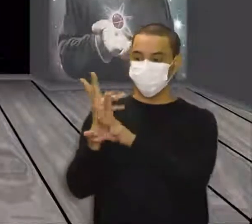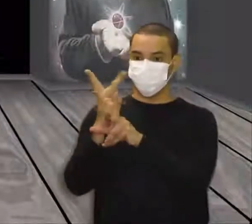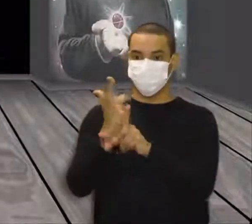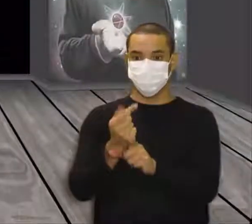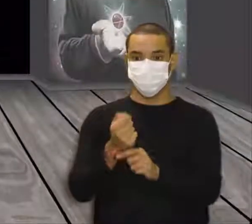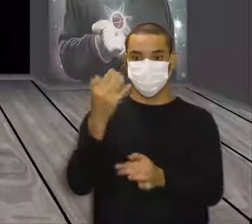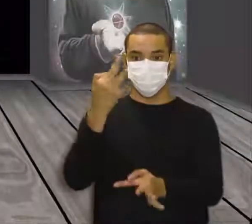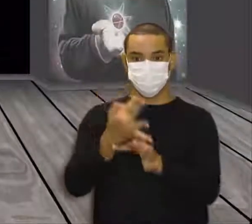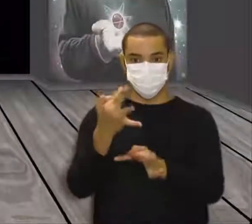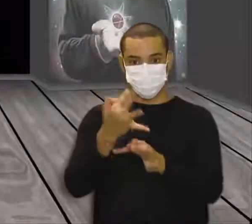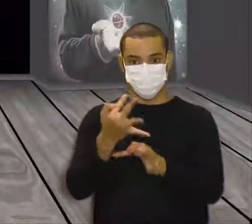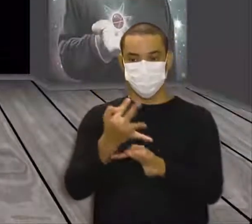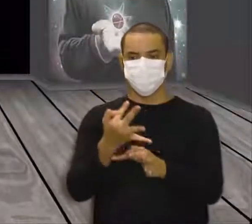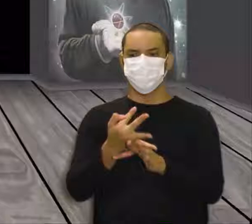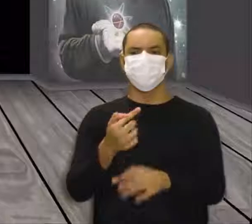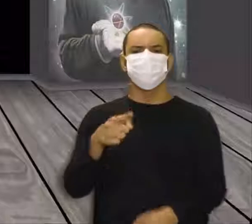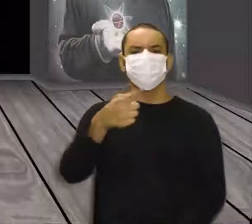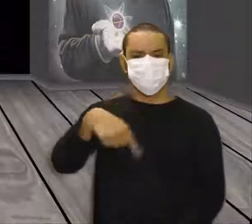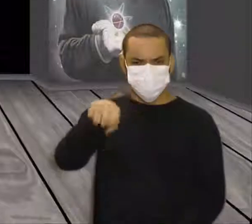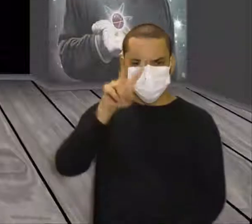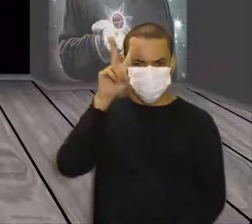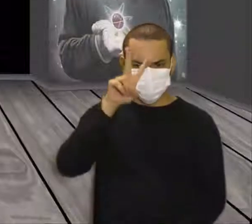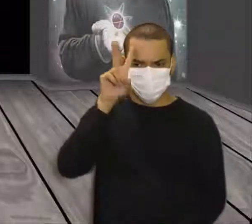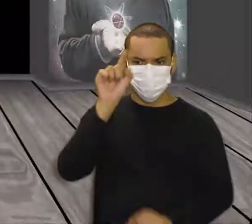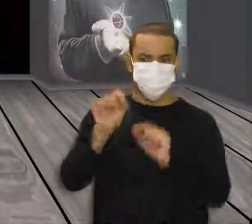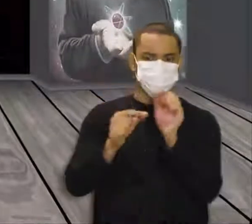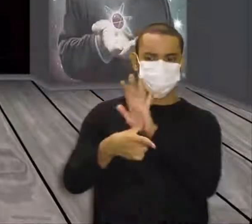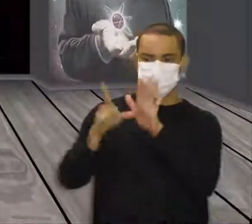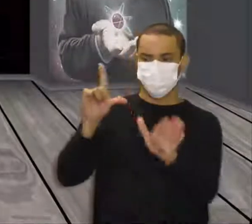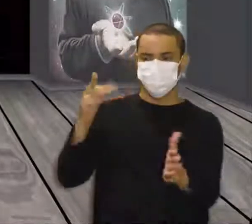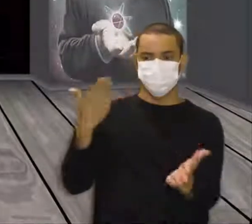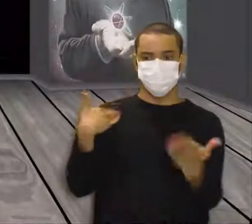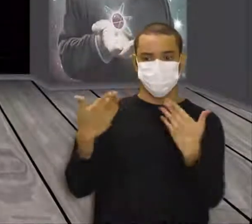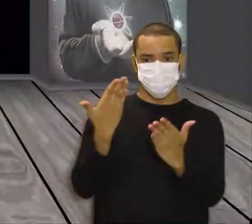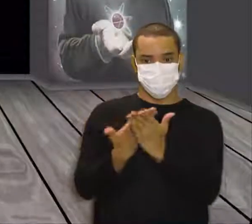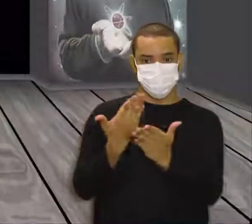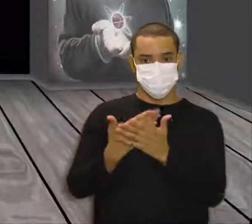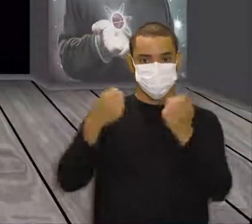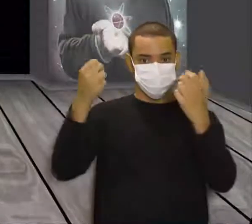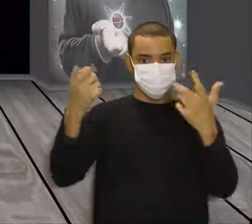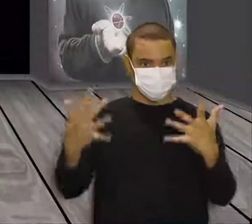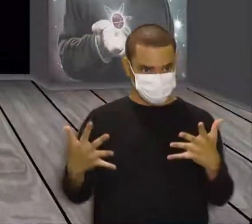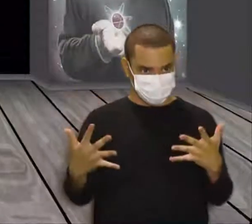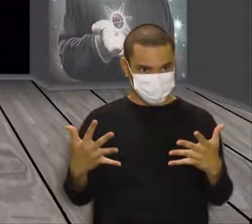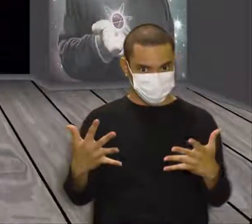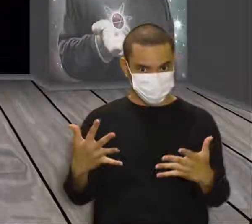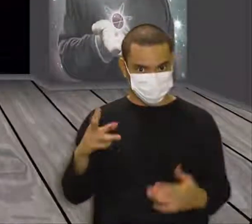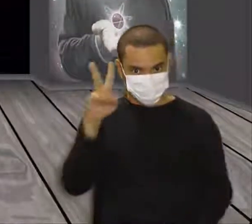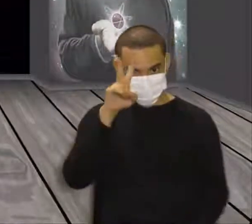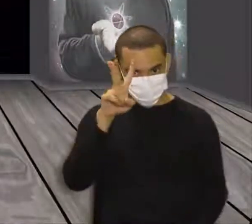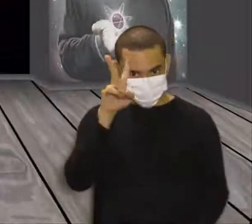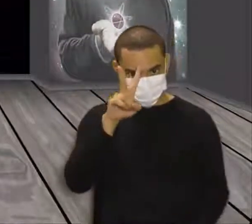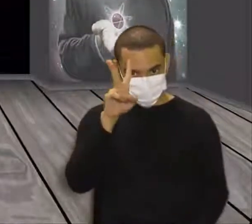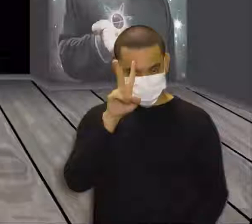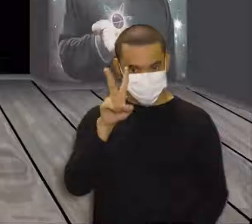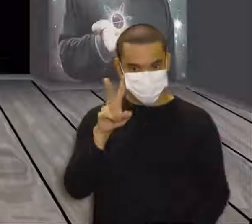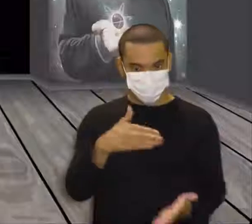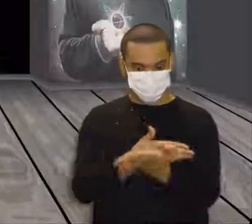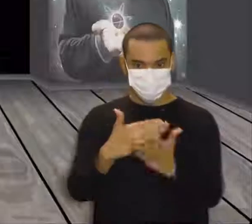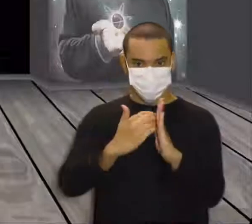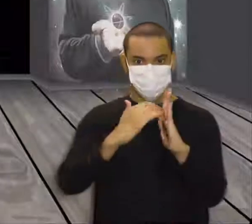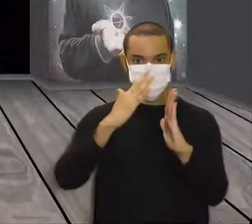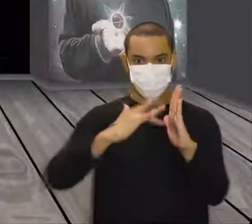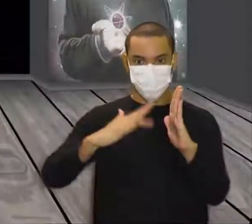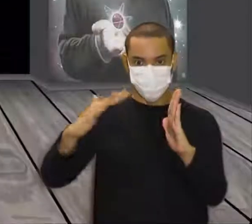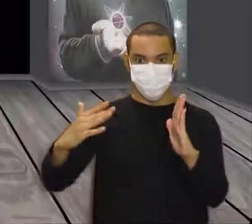de física. Pessoal, quem lembra o que nós estávamos aí conversando na aula passada? Quem falou que começa com ondas e